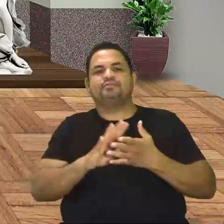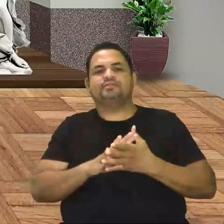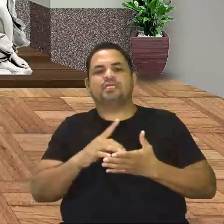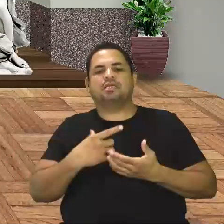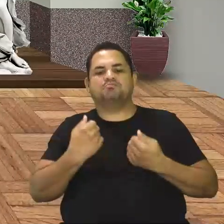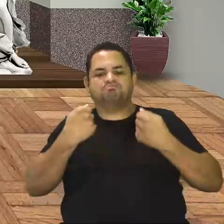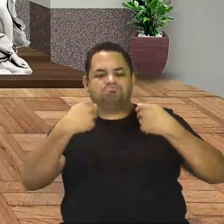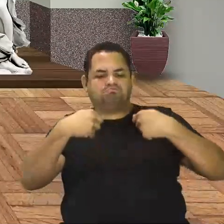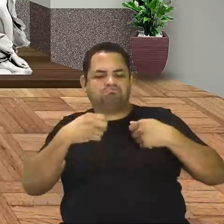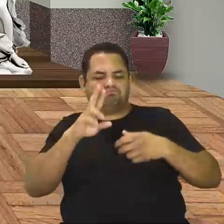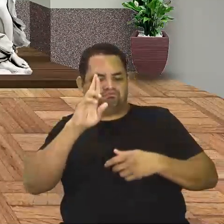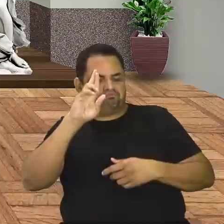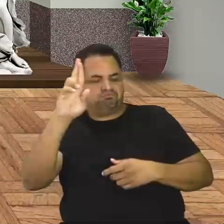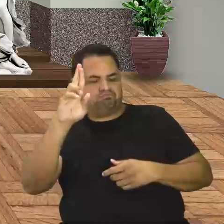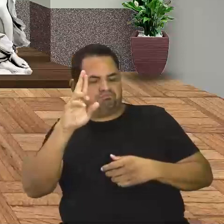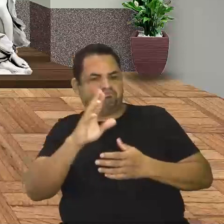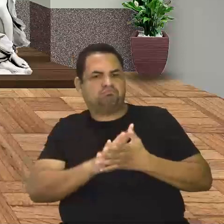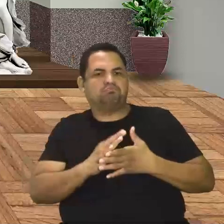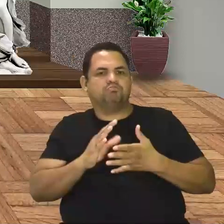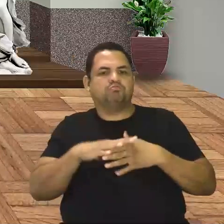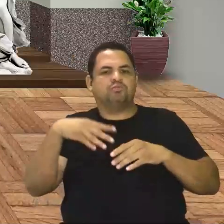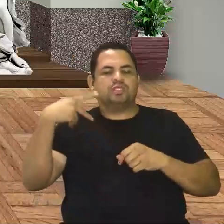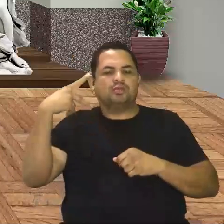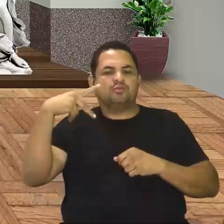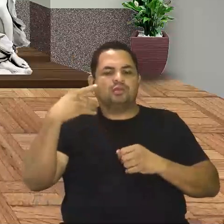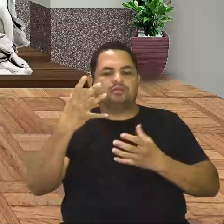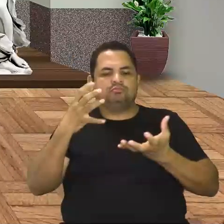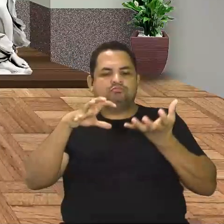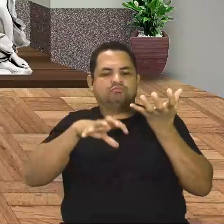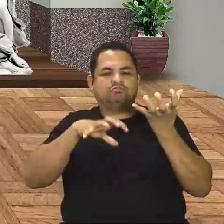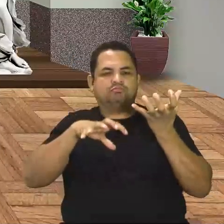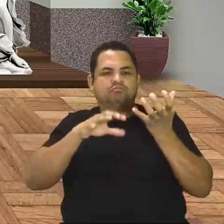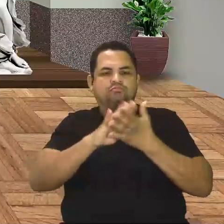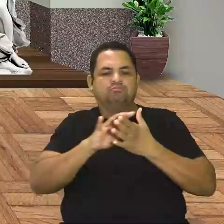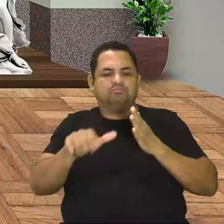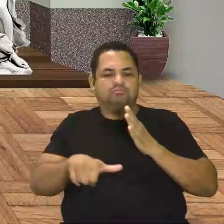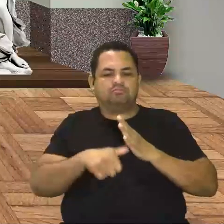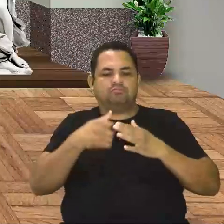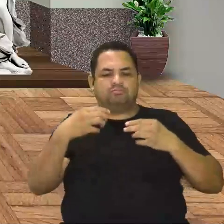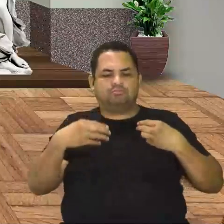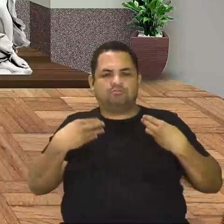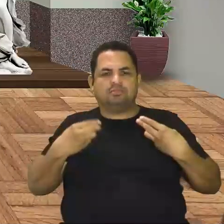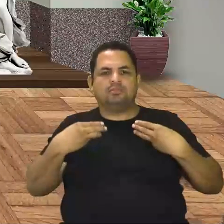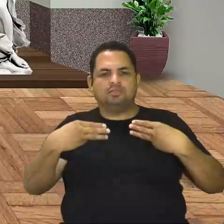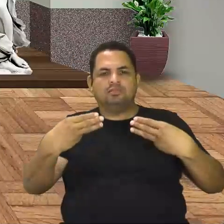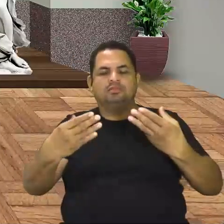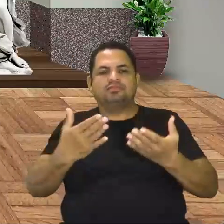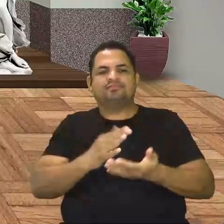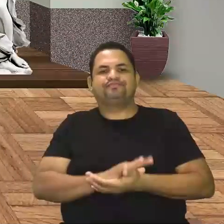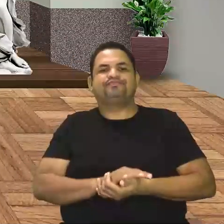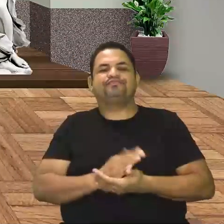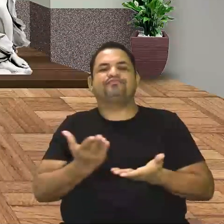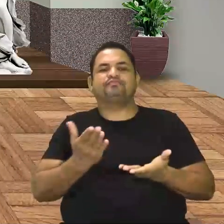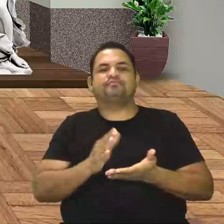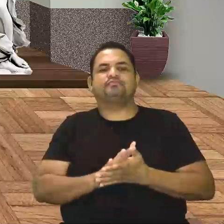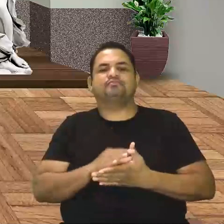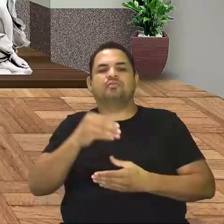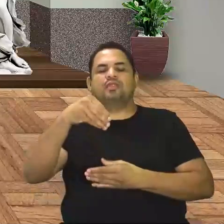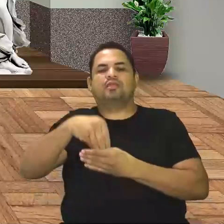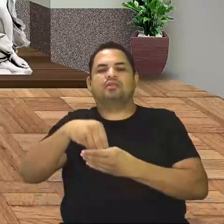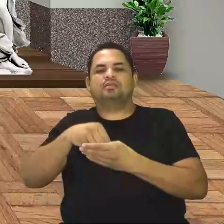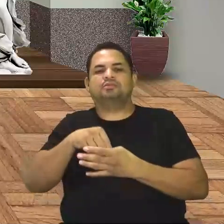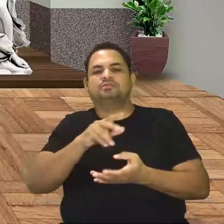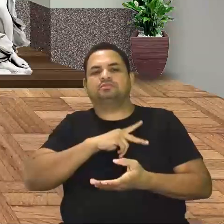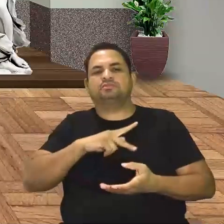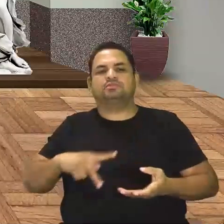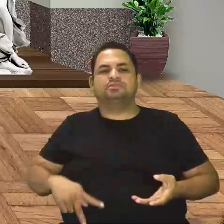mandava não era o presidente. Quem mandava era o parlamento, através do primeiro-ministro, que era justamente ele que vai ser eleito